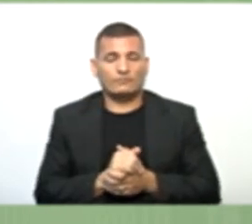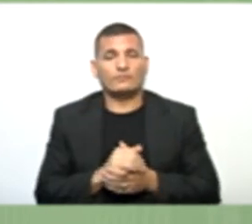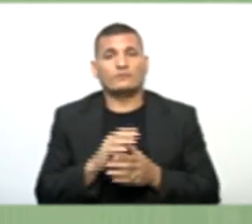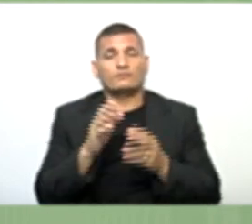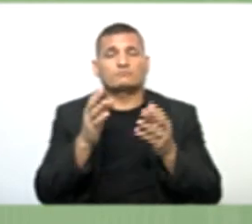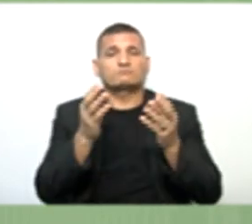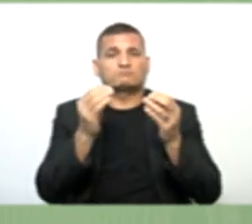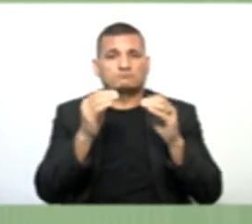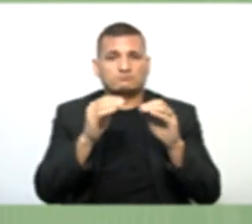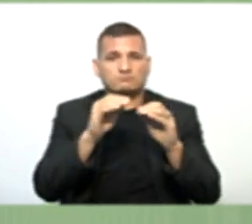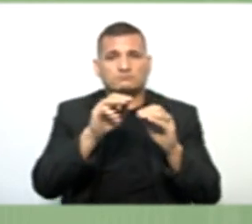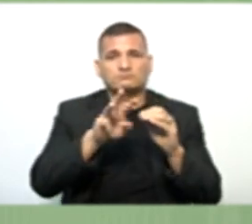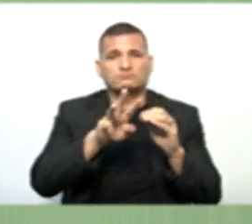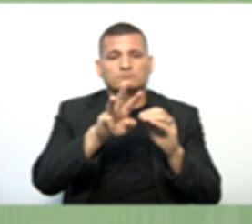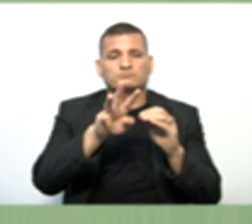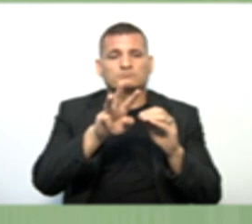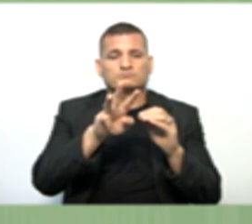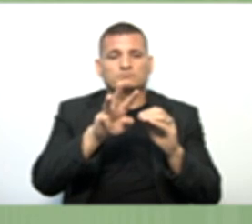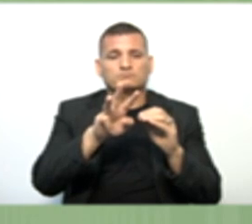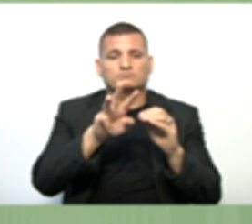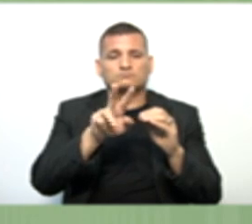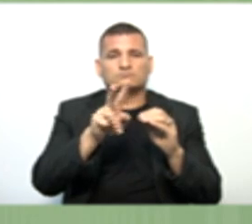while.